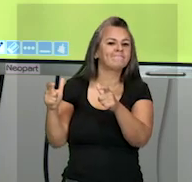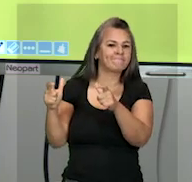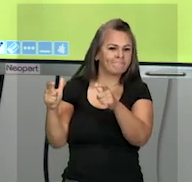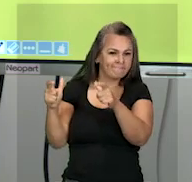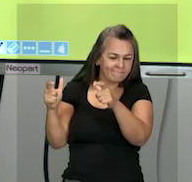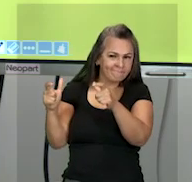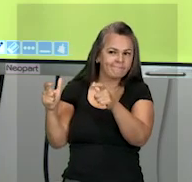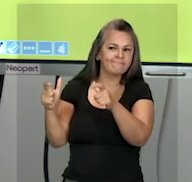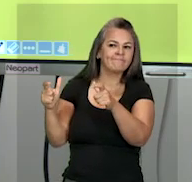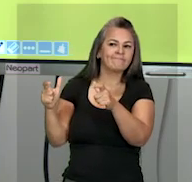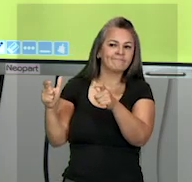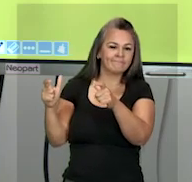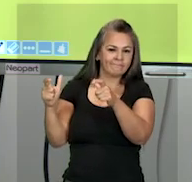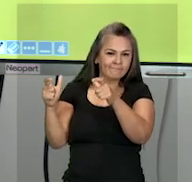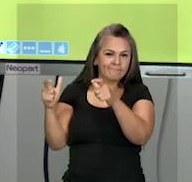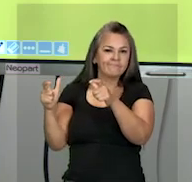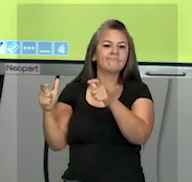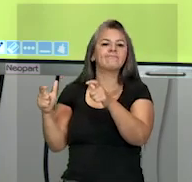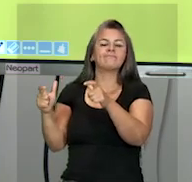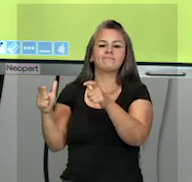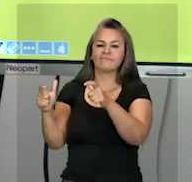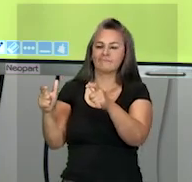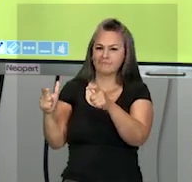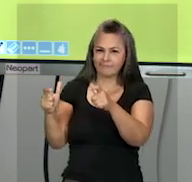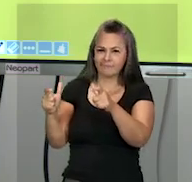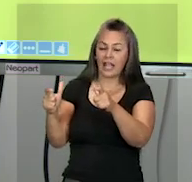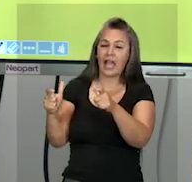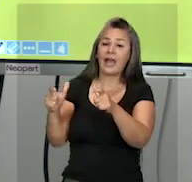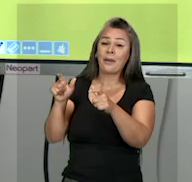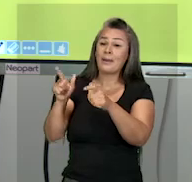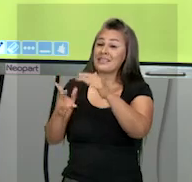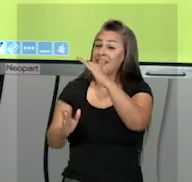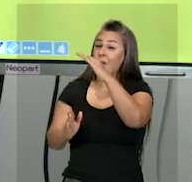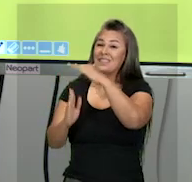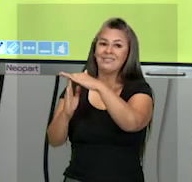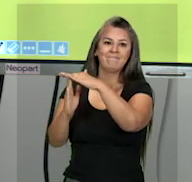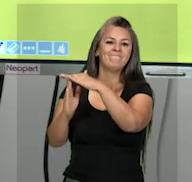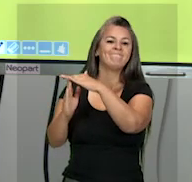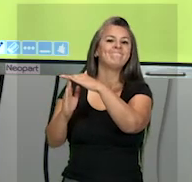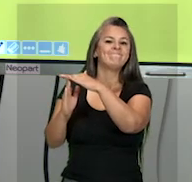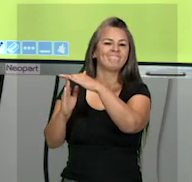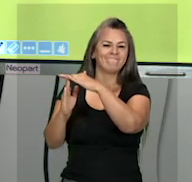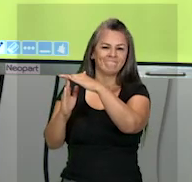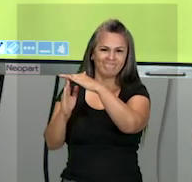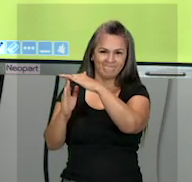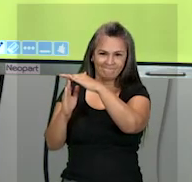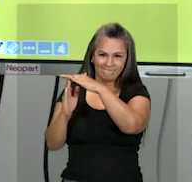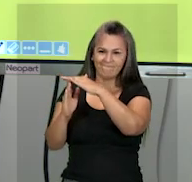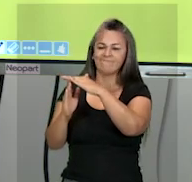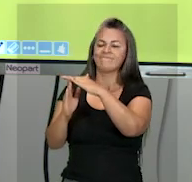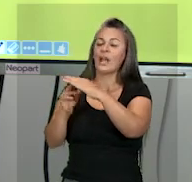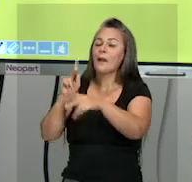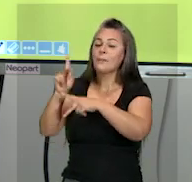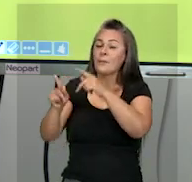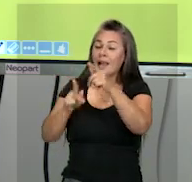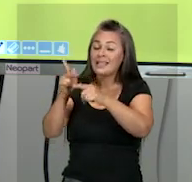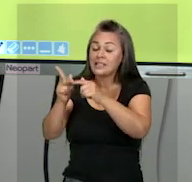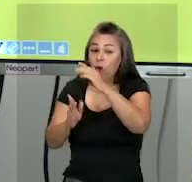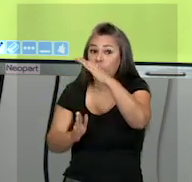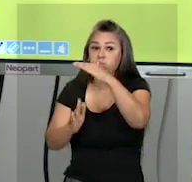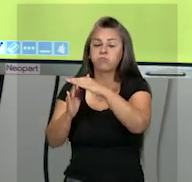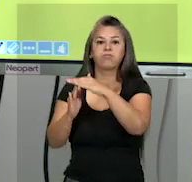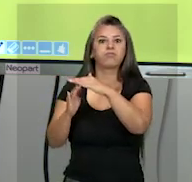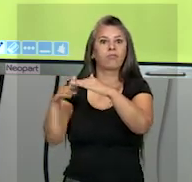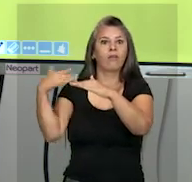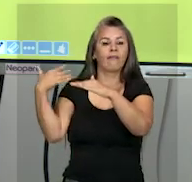tenha crescido muito a sua população, eles chegaram num limite de crescimento. Seja crescimento populacional, demográfico, seja crescimento